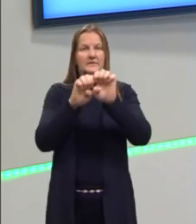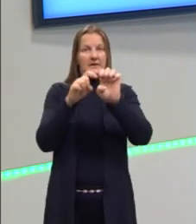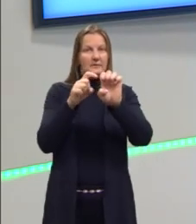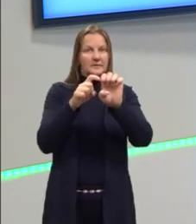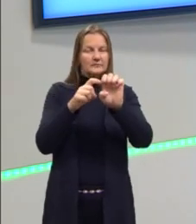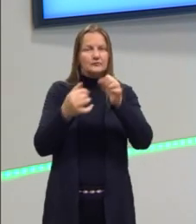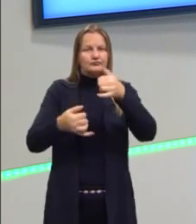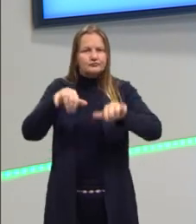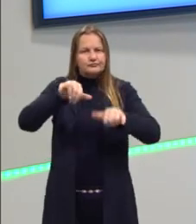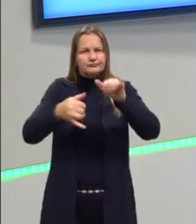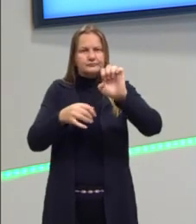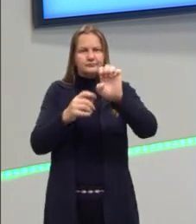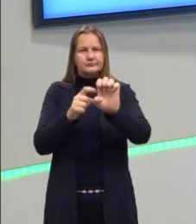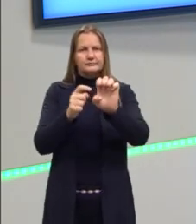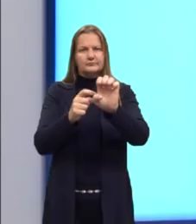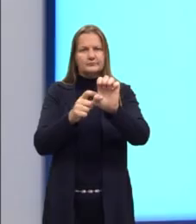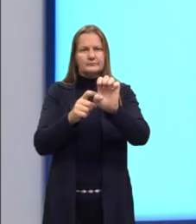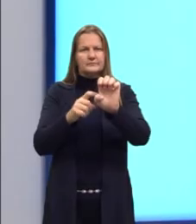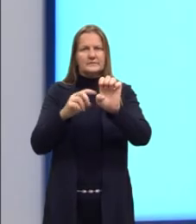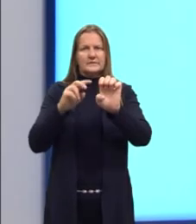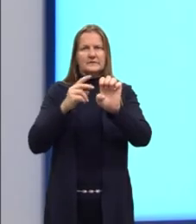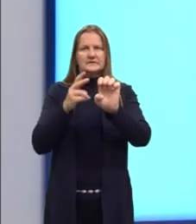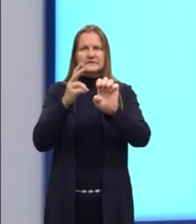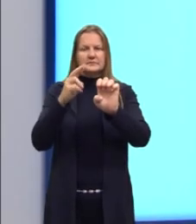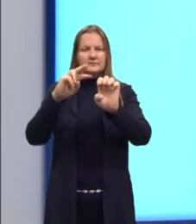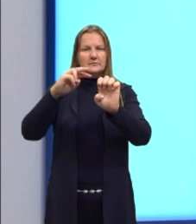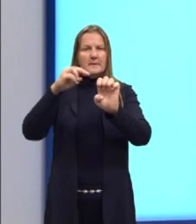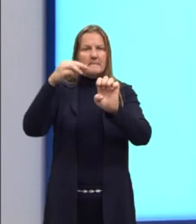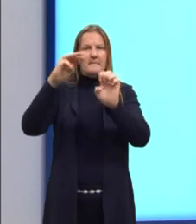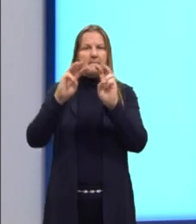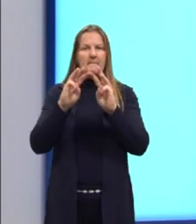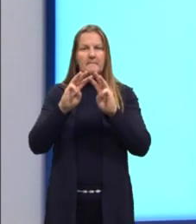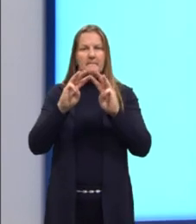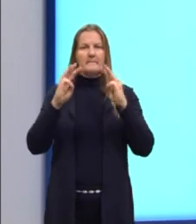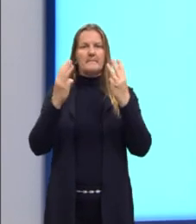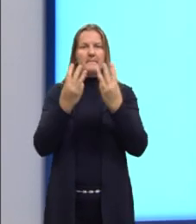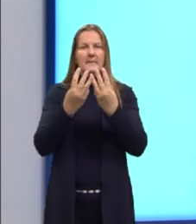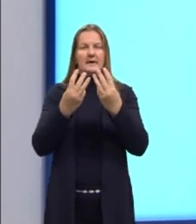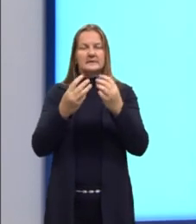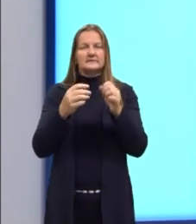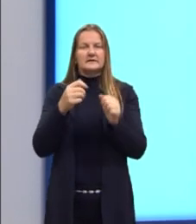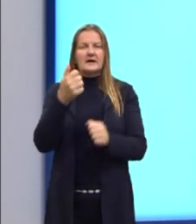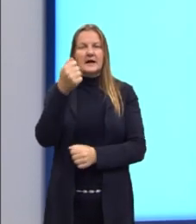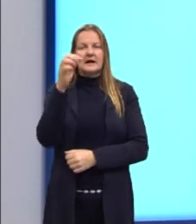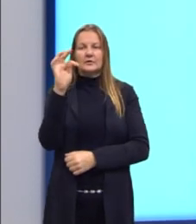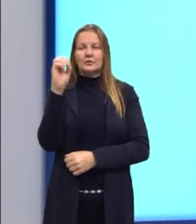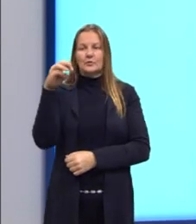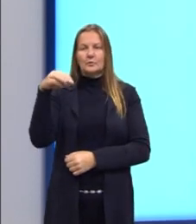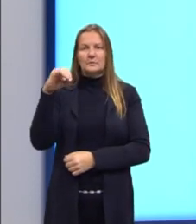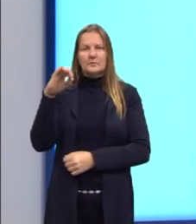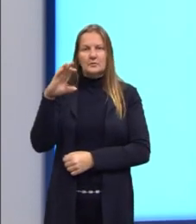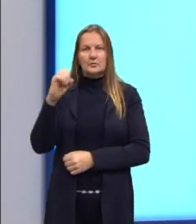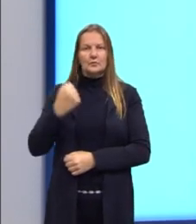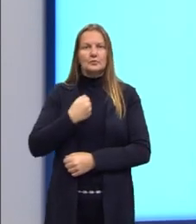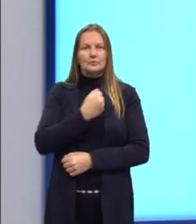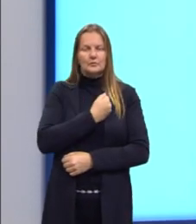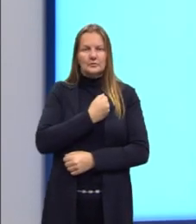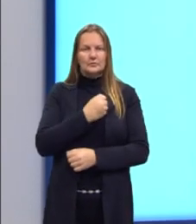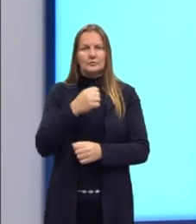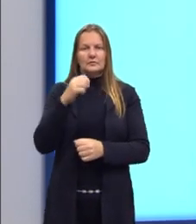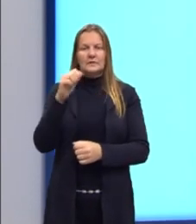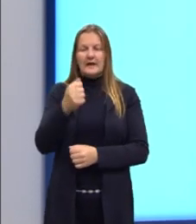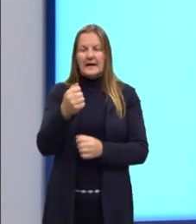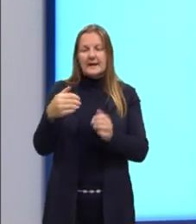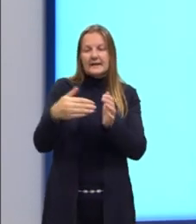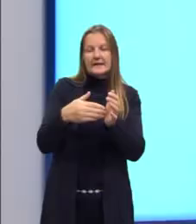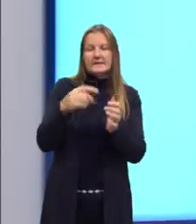que eu representa um elemento com massa exe Oi e o número atômico em baixo Lembra que eu falei que era de ar